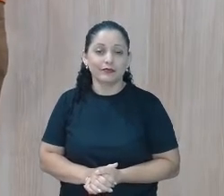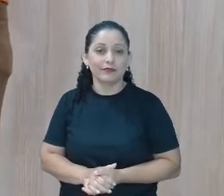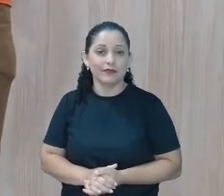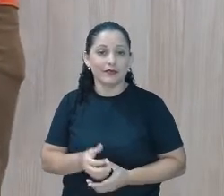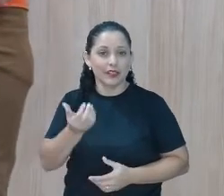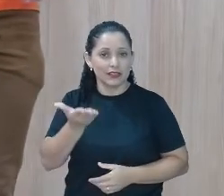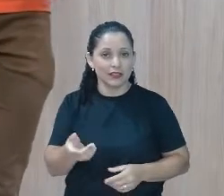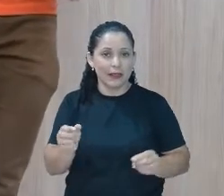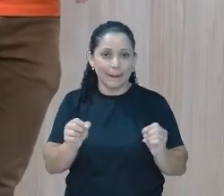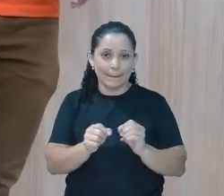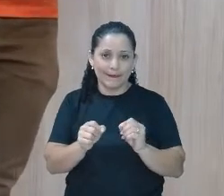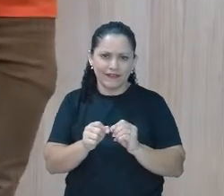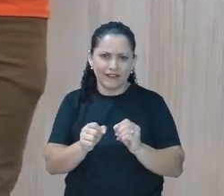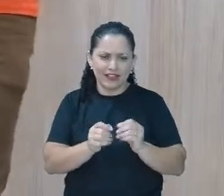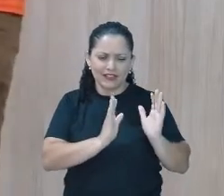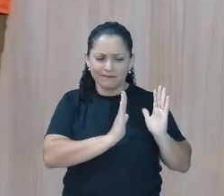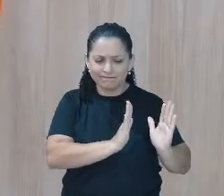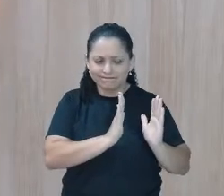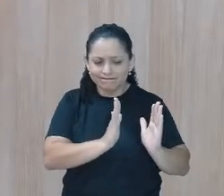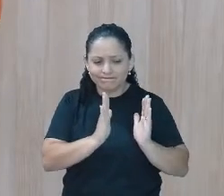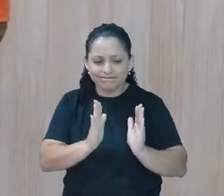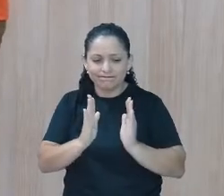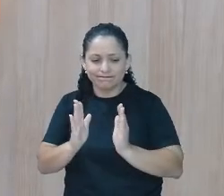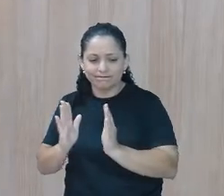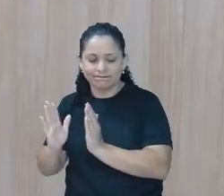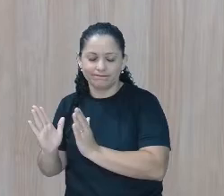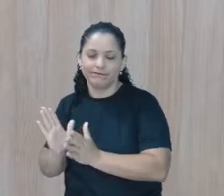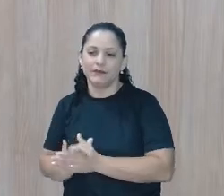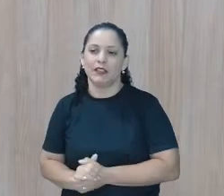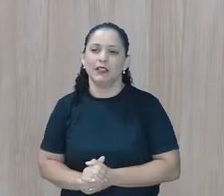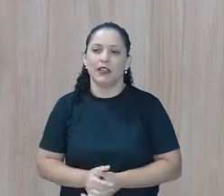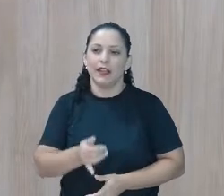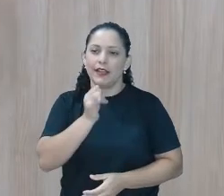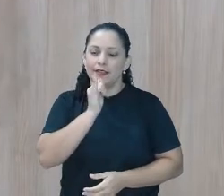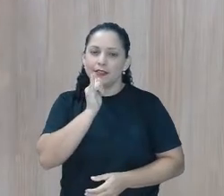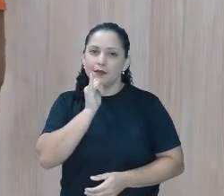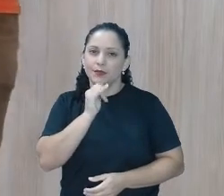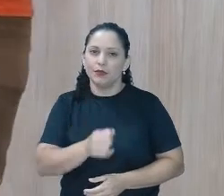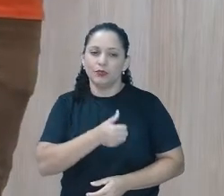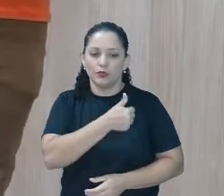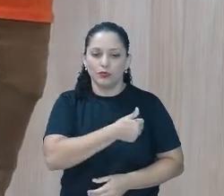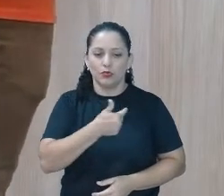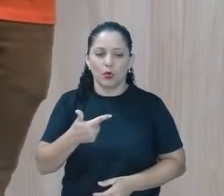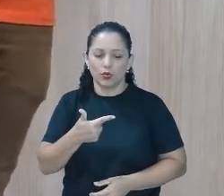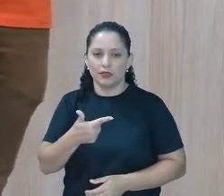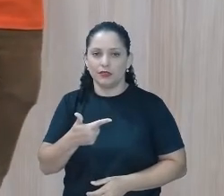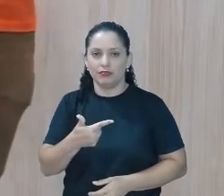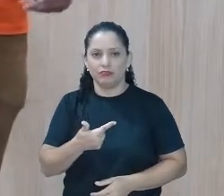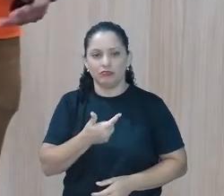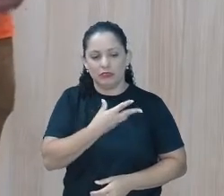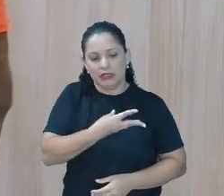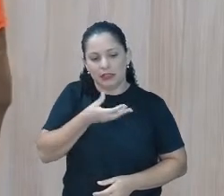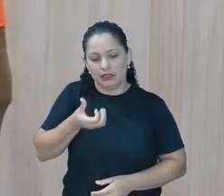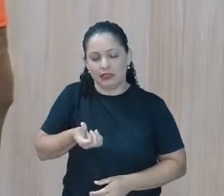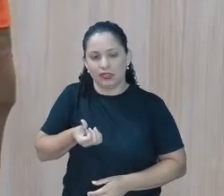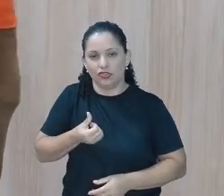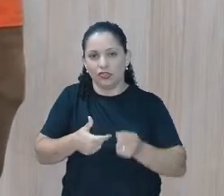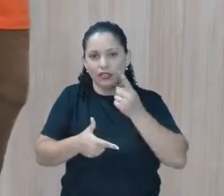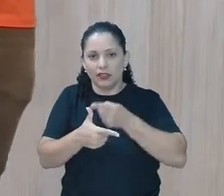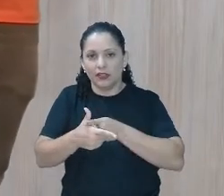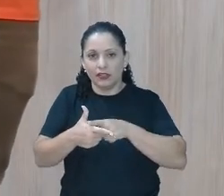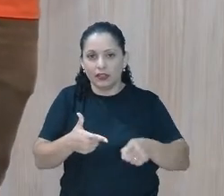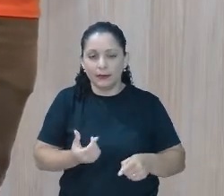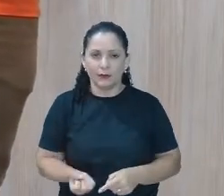Jack, por partes. Por partes. Né? Ó, você pode pegar o 12 e o 36, que são números pares, e dividir